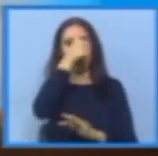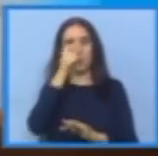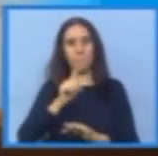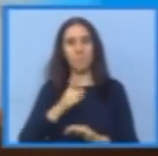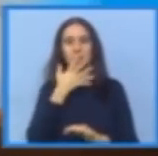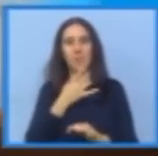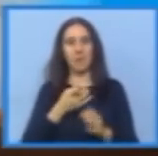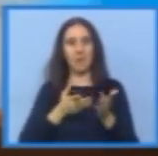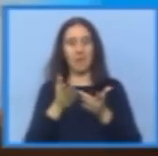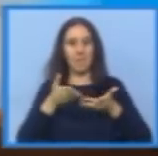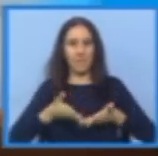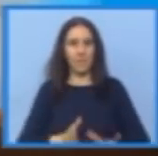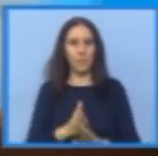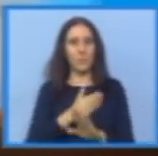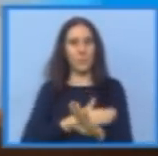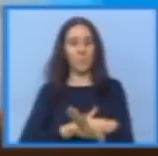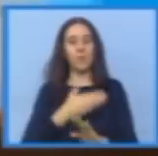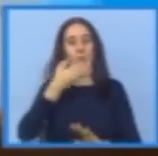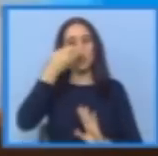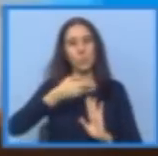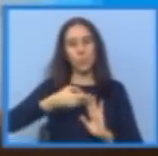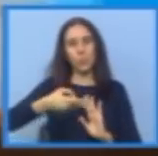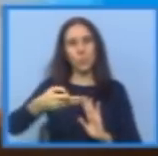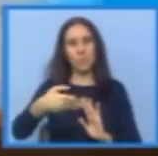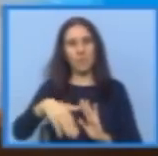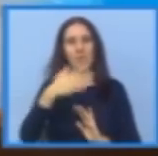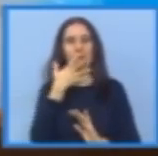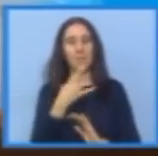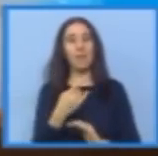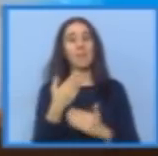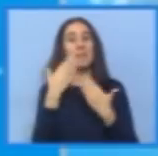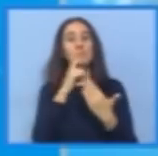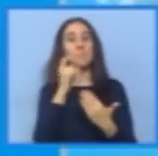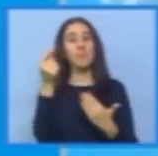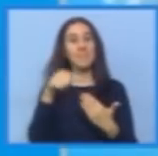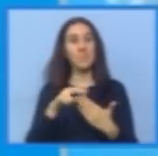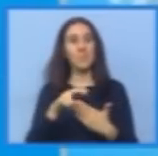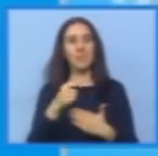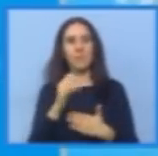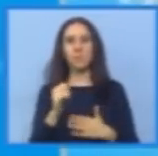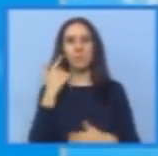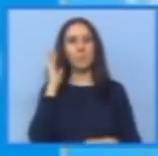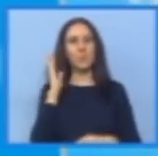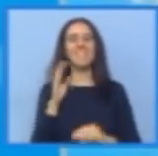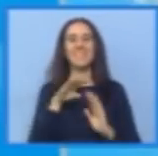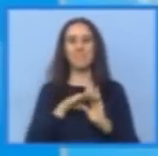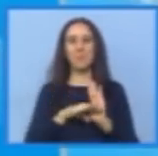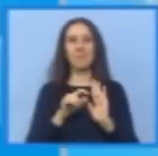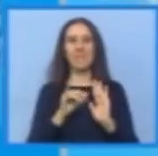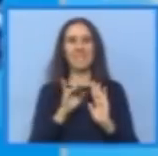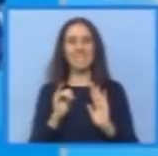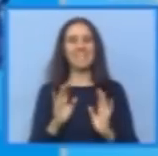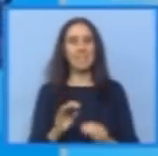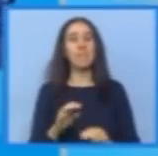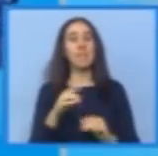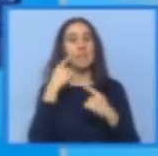todos os dias até ao Natal. Agradeço, Padre Nuno Tavares, ter estado aqui no programa Eclésia. Já passou. A apresentar estes